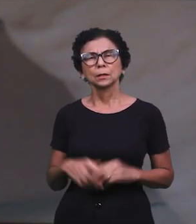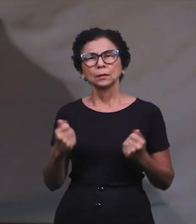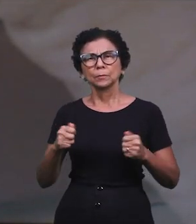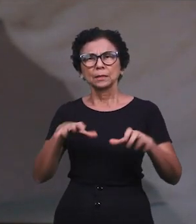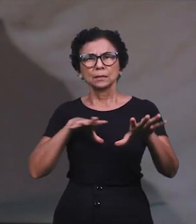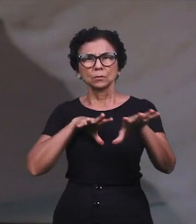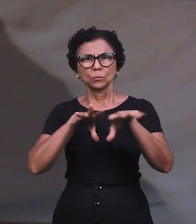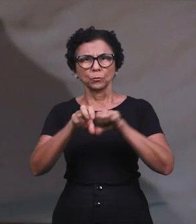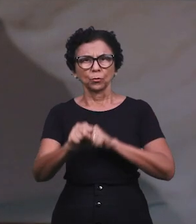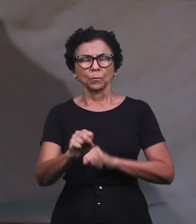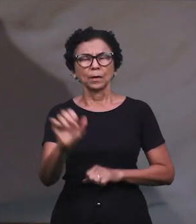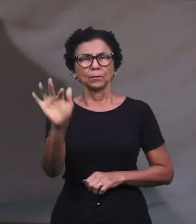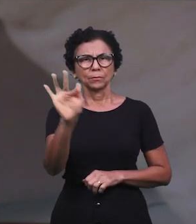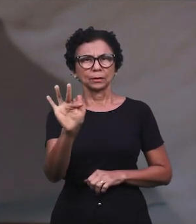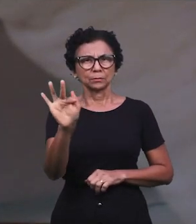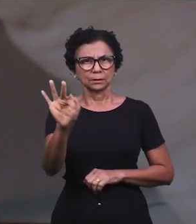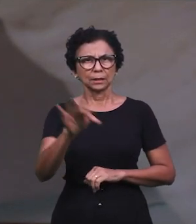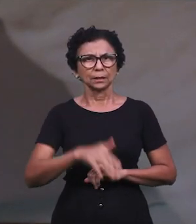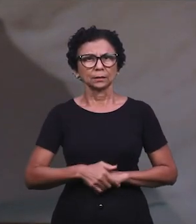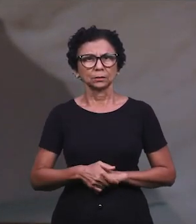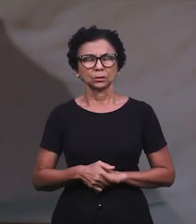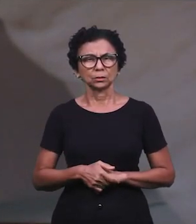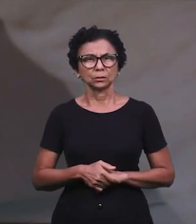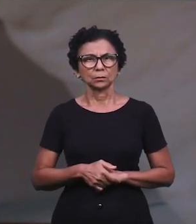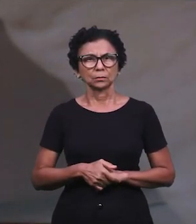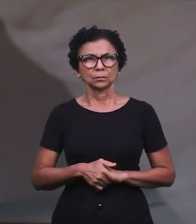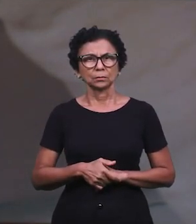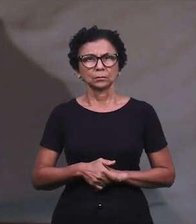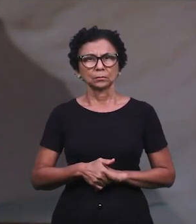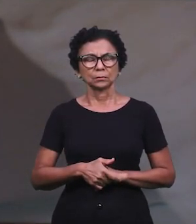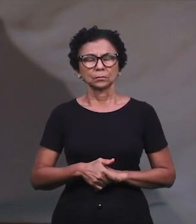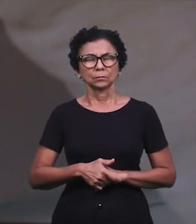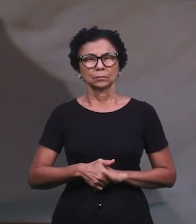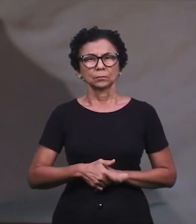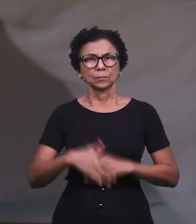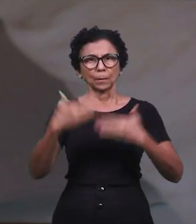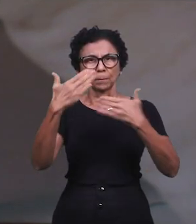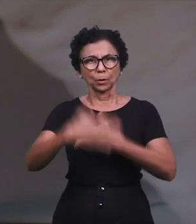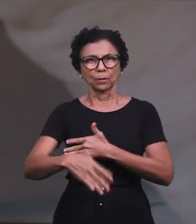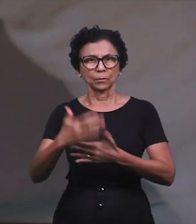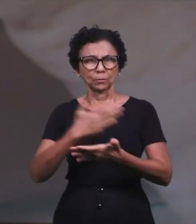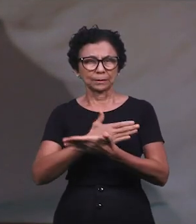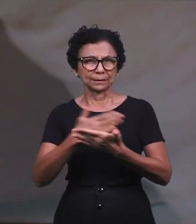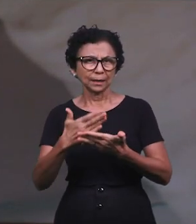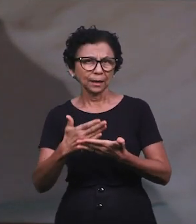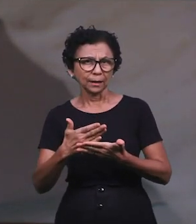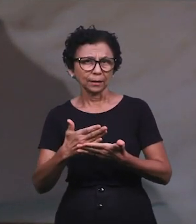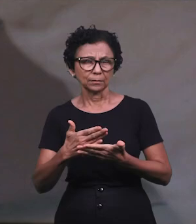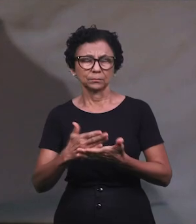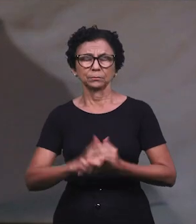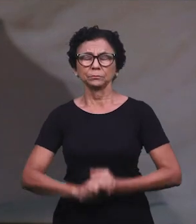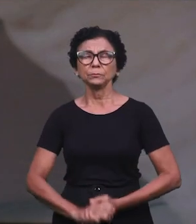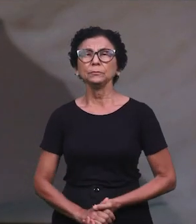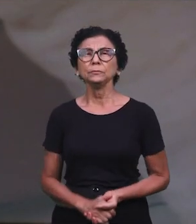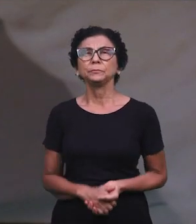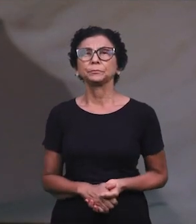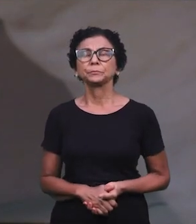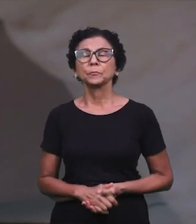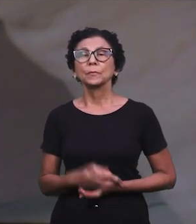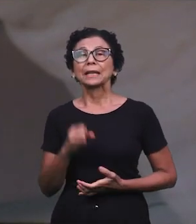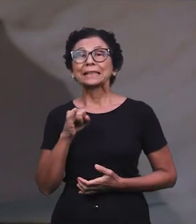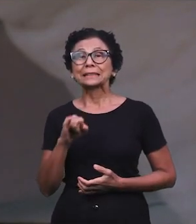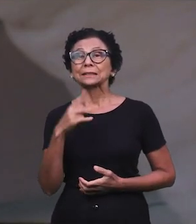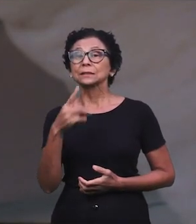ou posso começar esse ano? Ó, minha sugestão para você que nos acompanha é o seguinte, se tiver alguma prova na